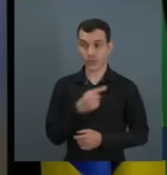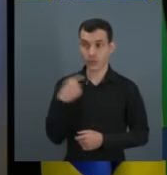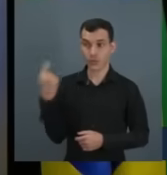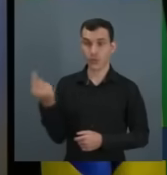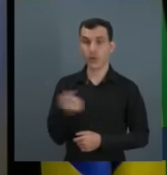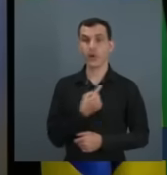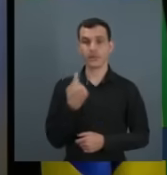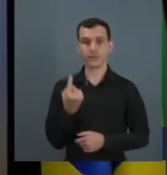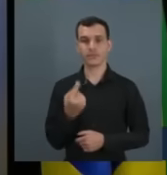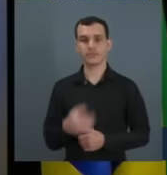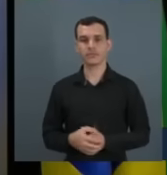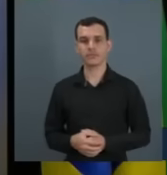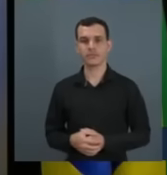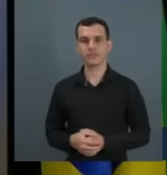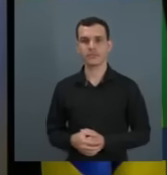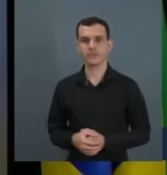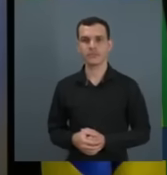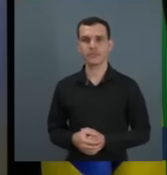com